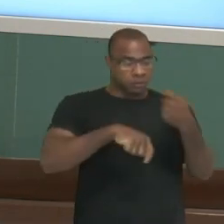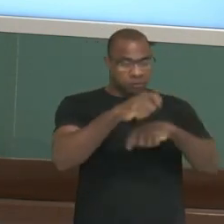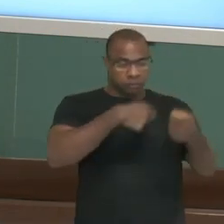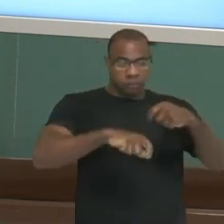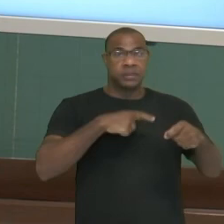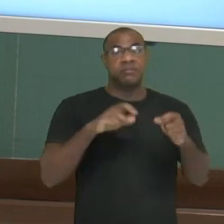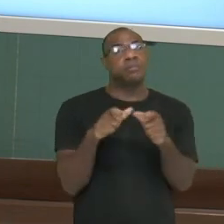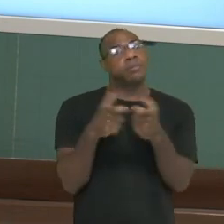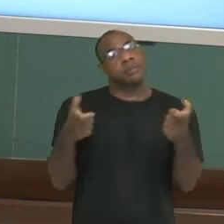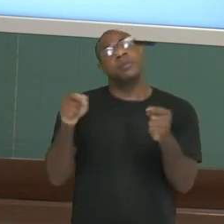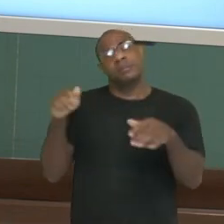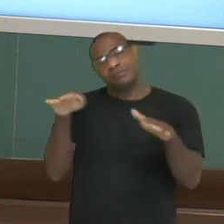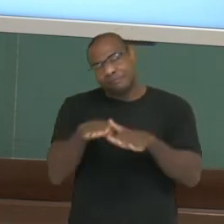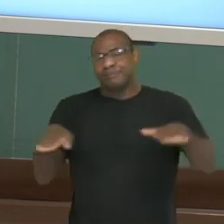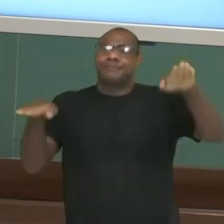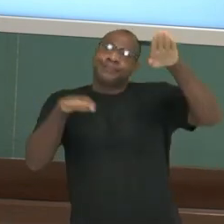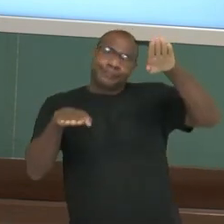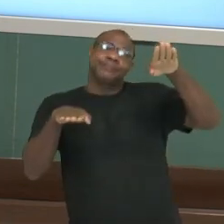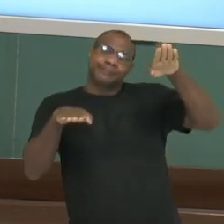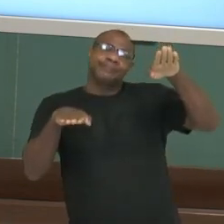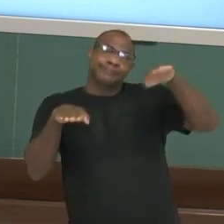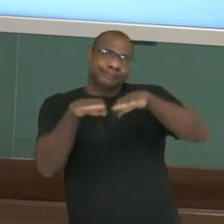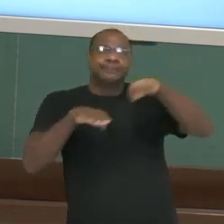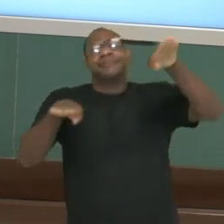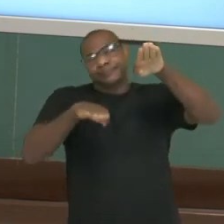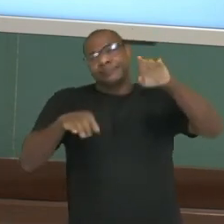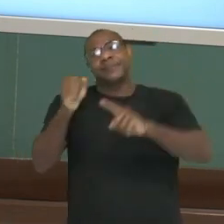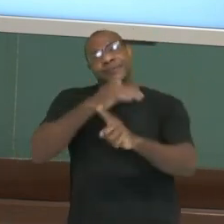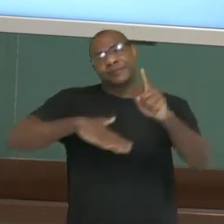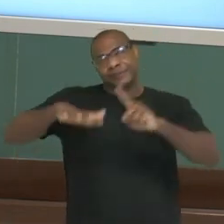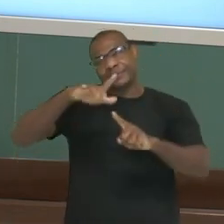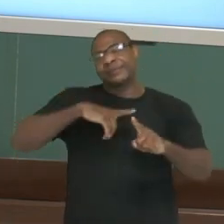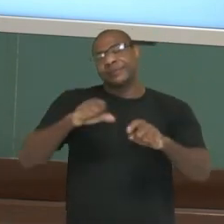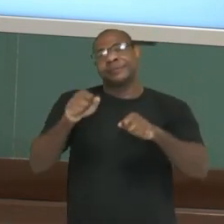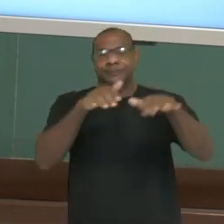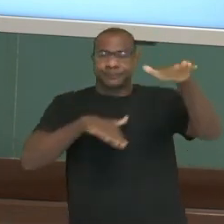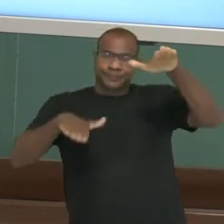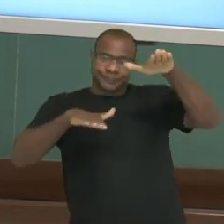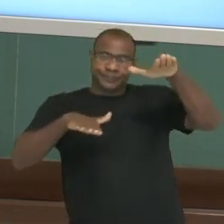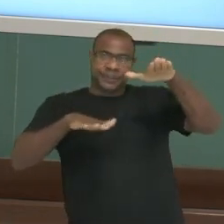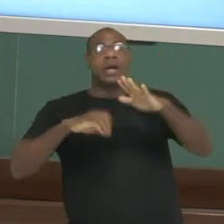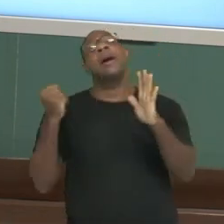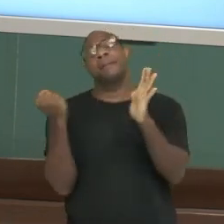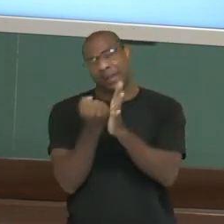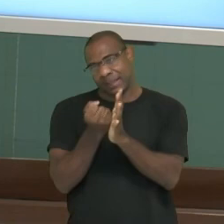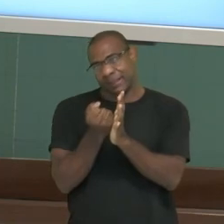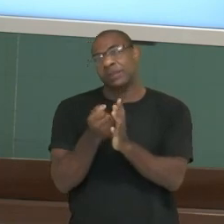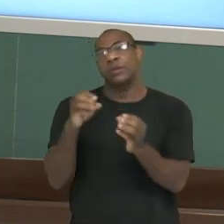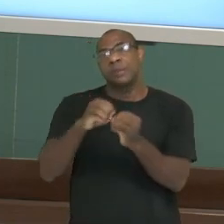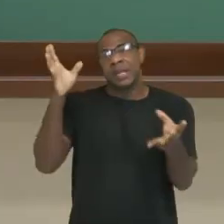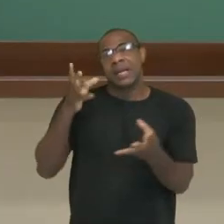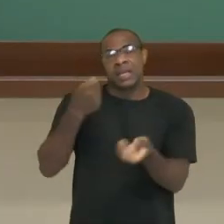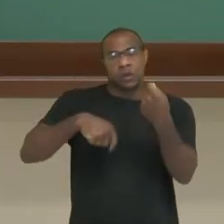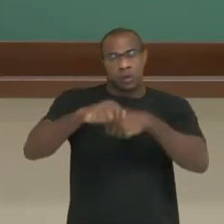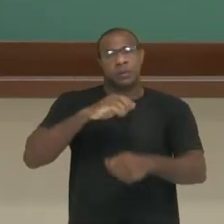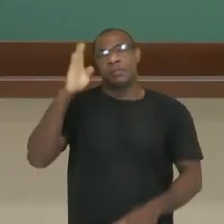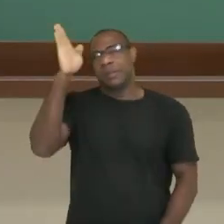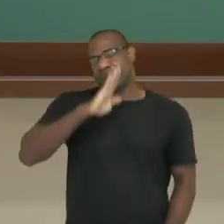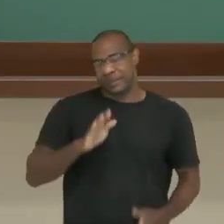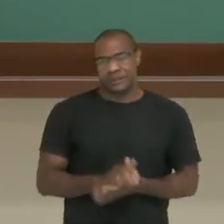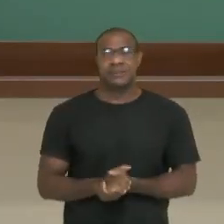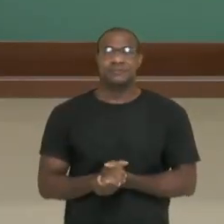houve aumento da desigualdade social. Essa é uma das marcas também do milagre econômico brasileiro. É isso,